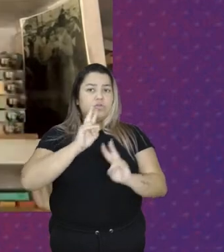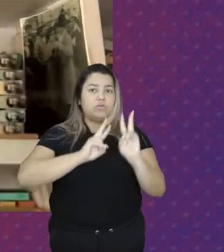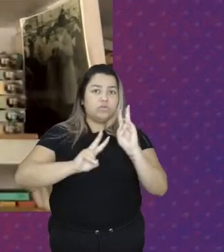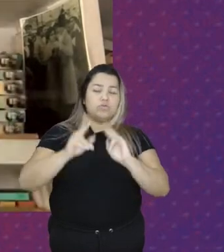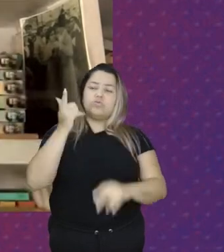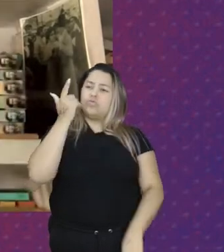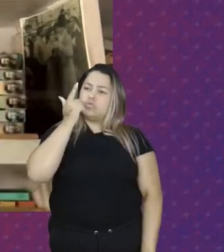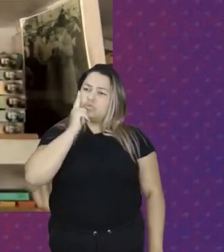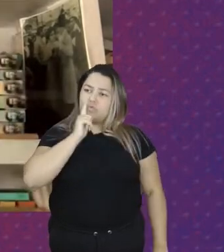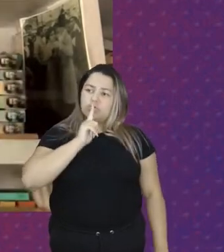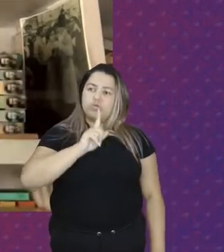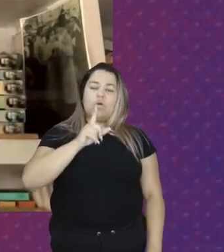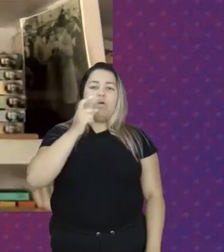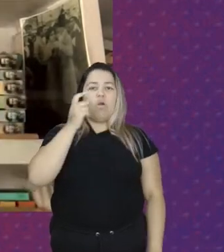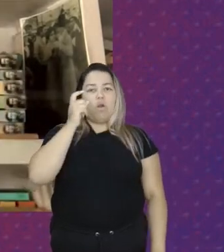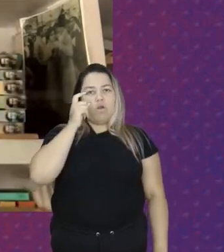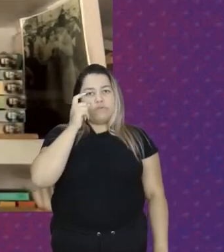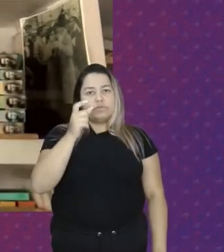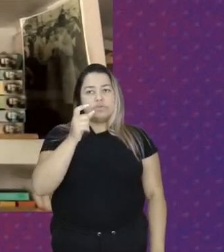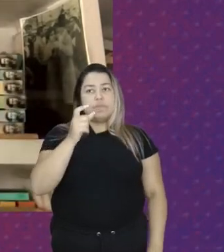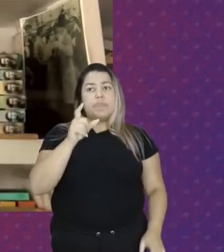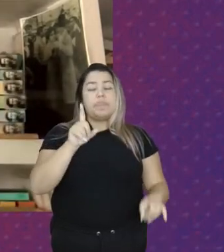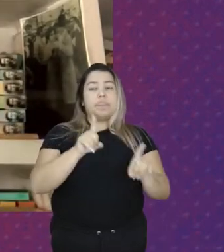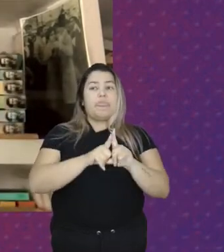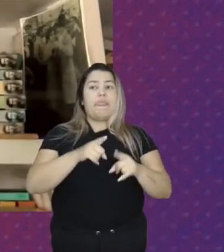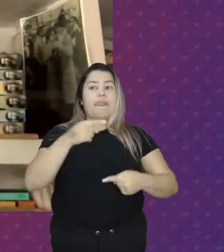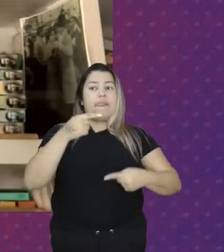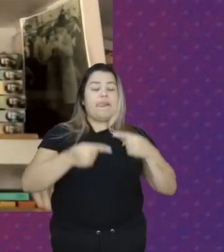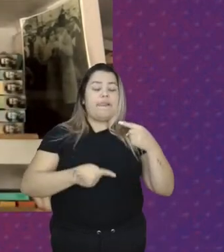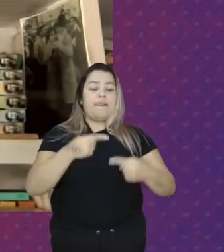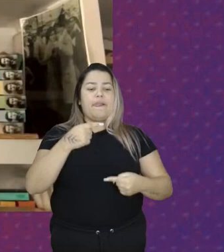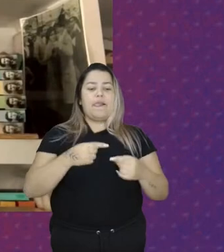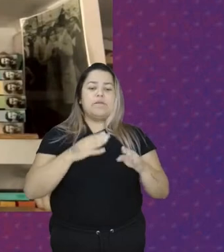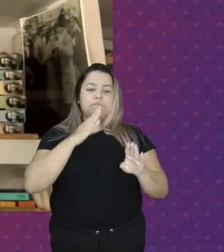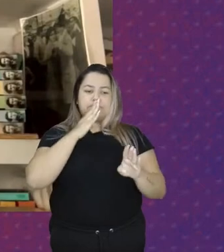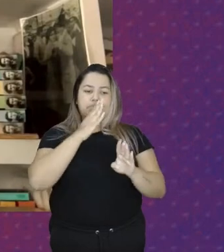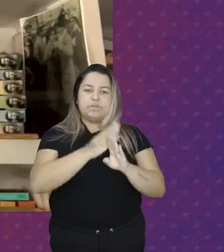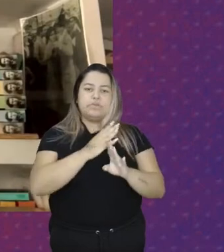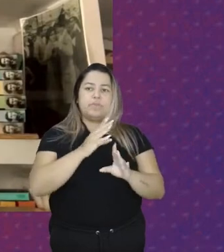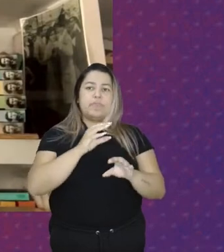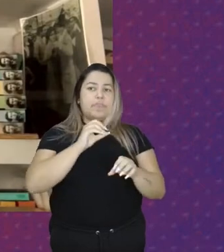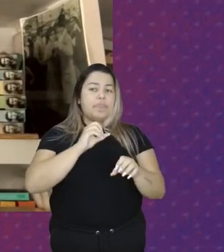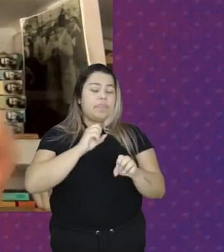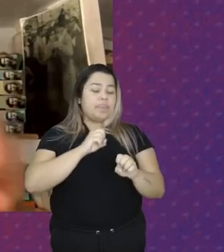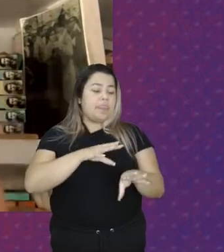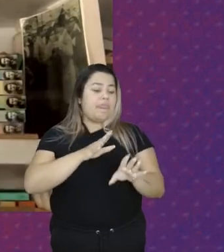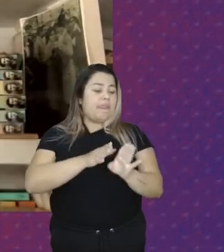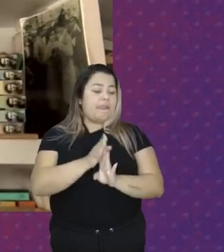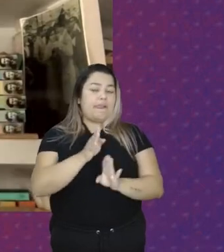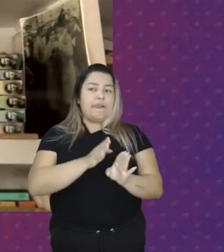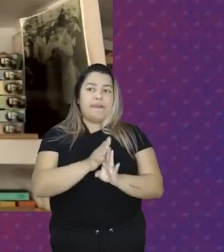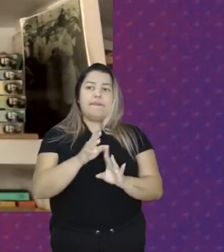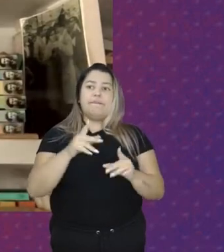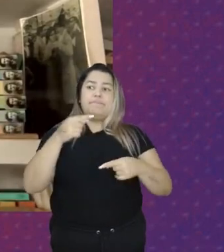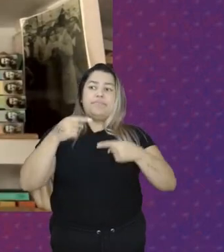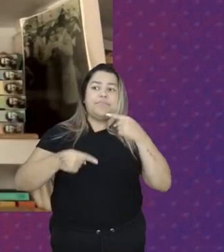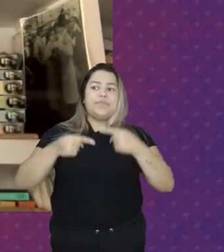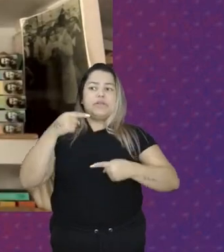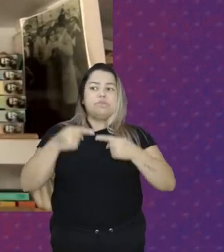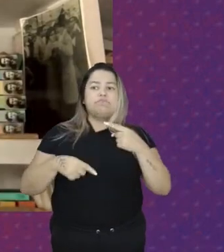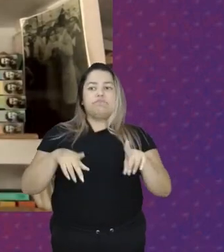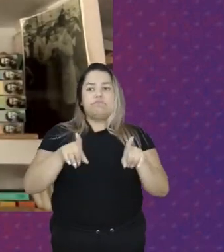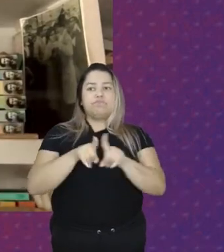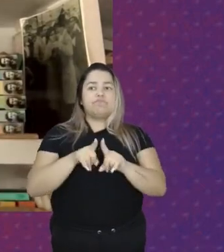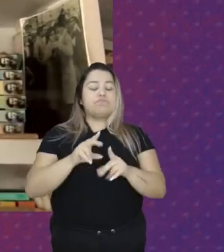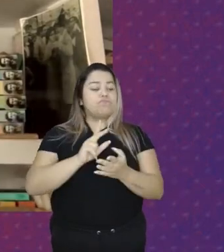assistir novamente, a aula que discute princípios orientadores das políticas públicas que possam lidar